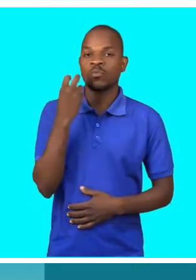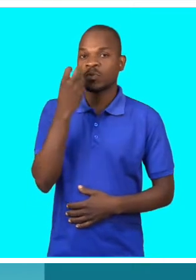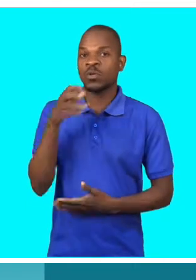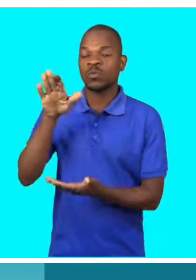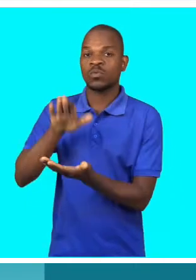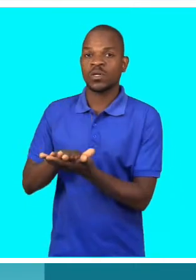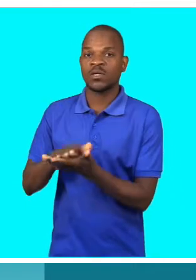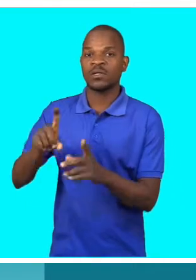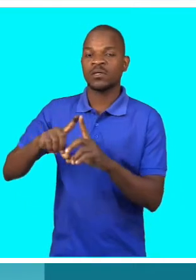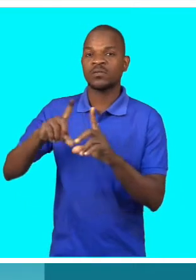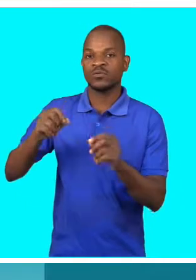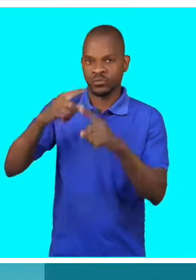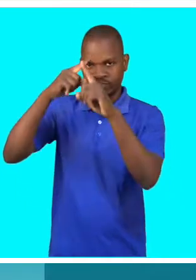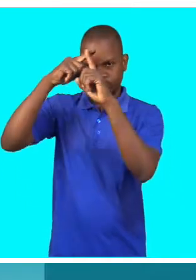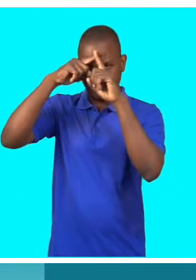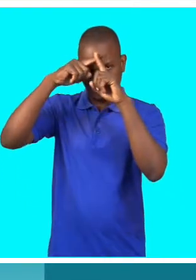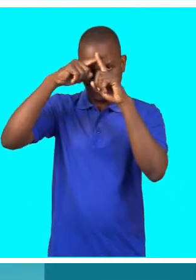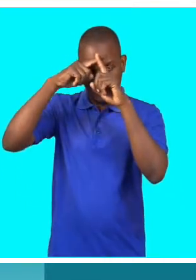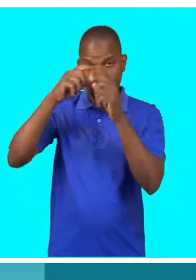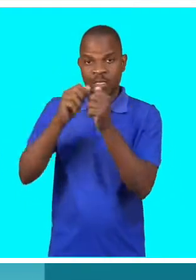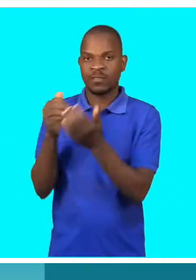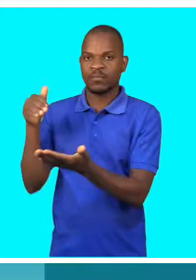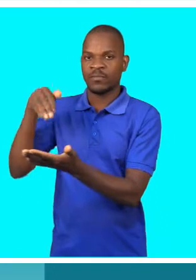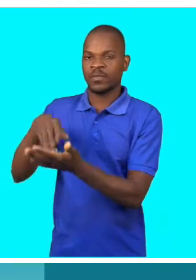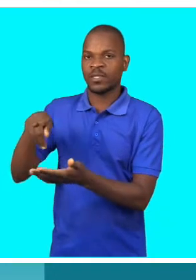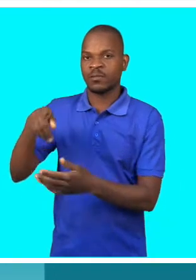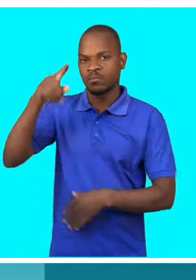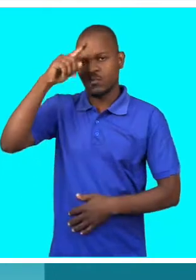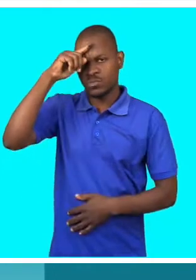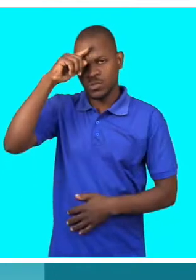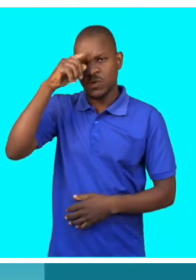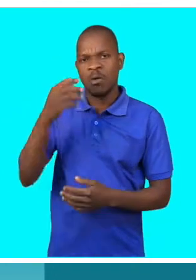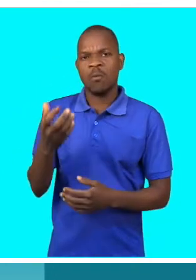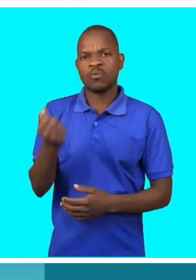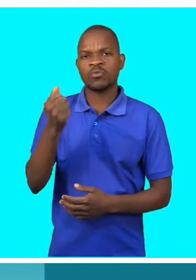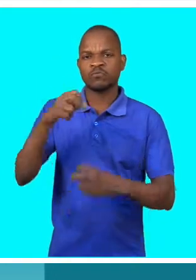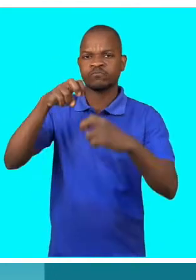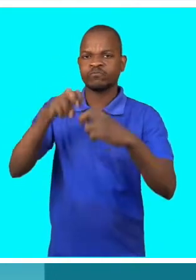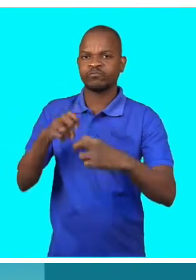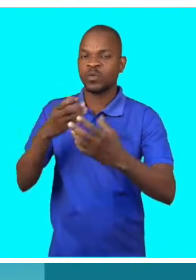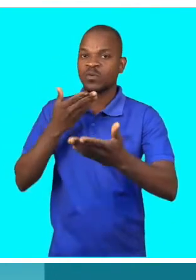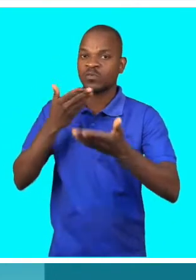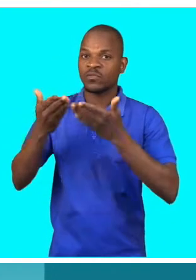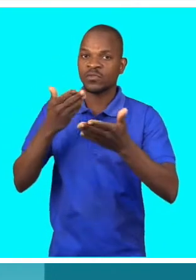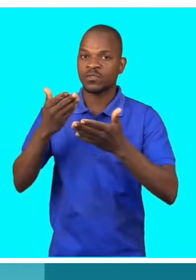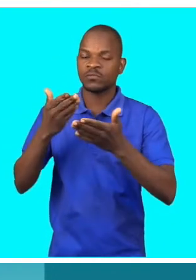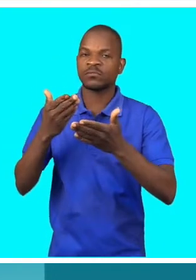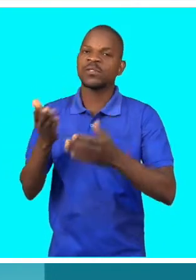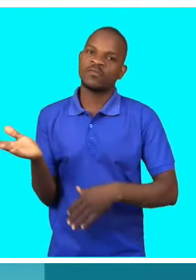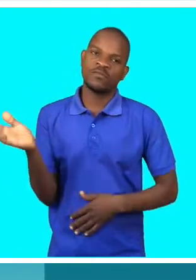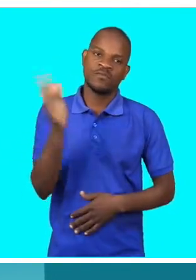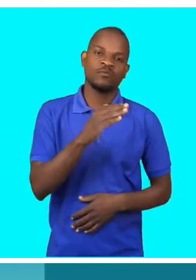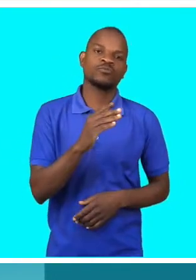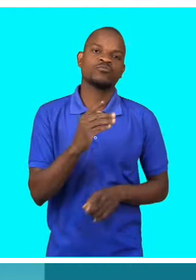então, a mostrar a casa para prender aqueles já os encarregados. E eu isso já fiz. Já fiz para uma casa, minha